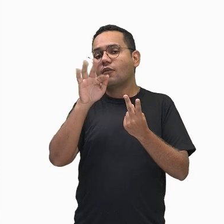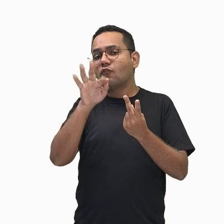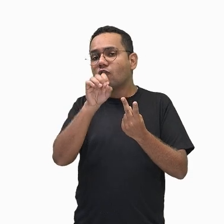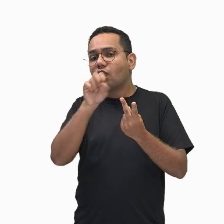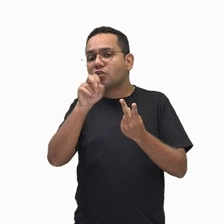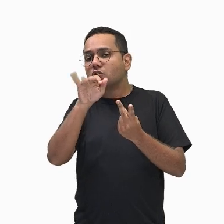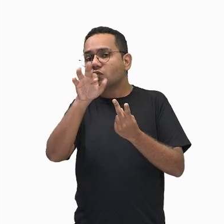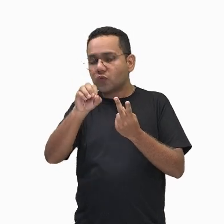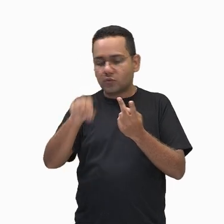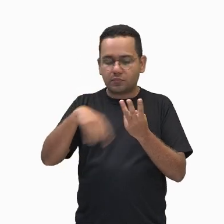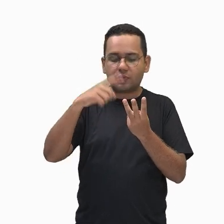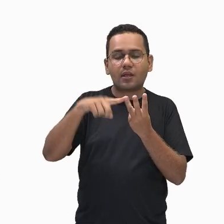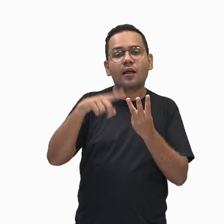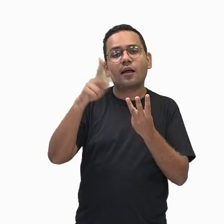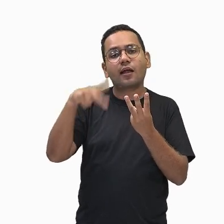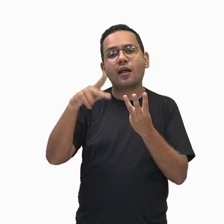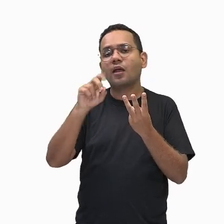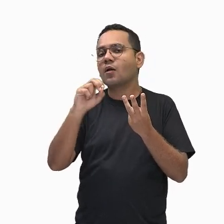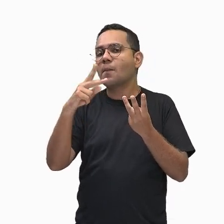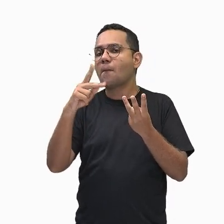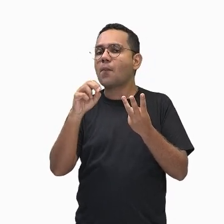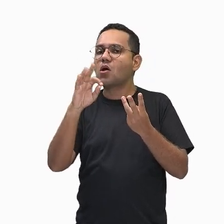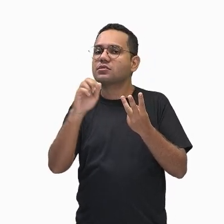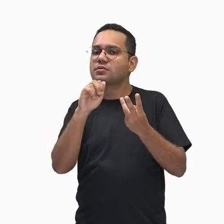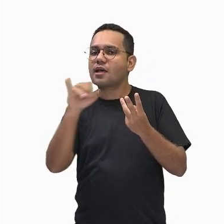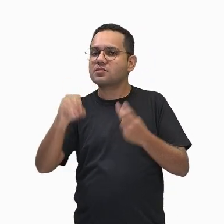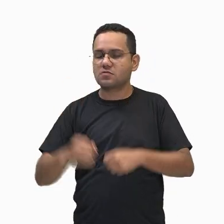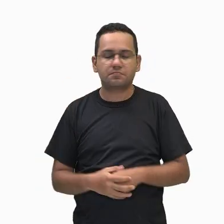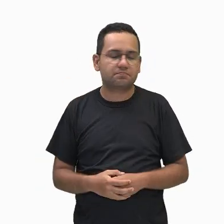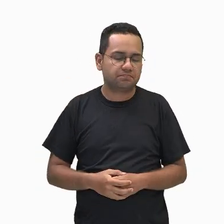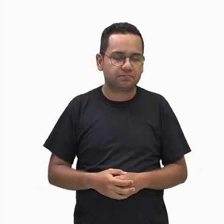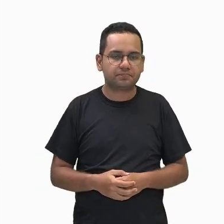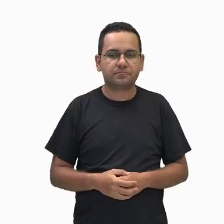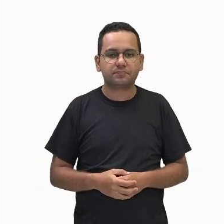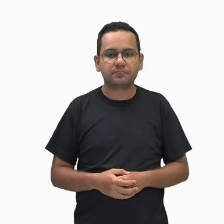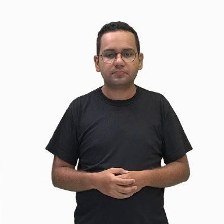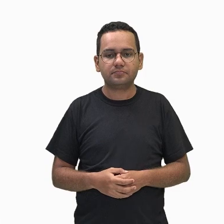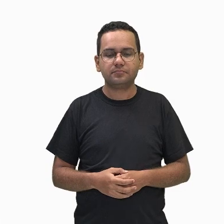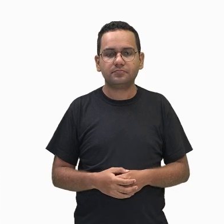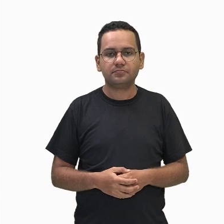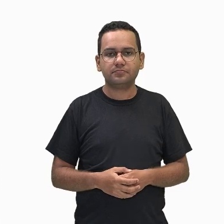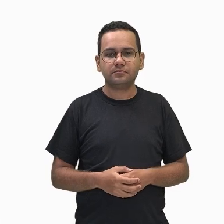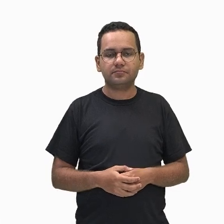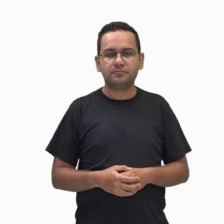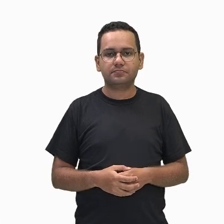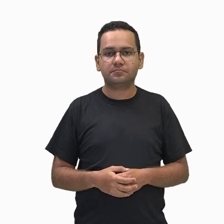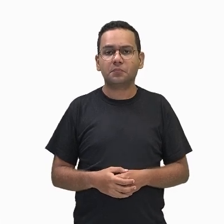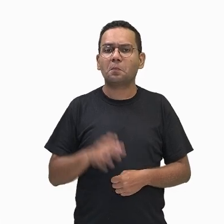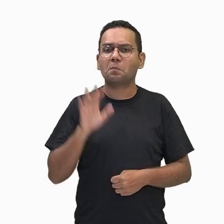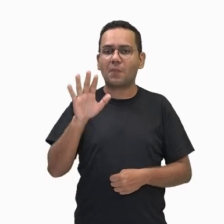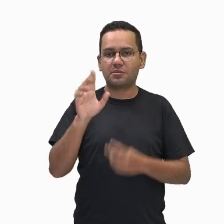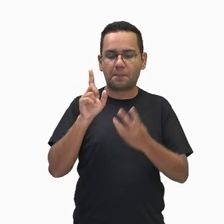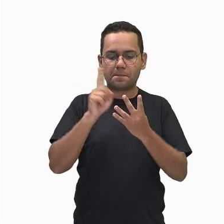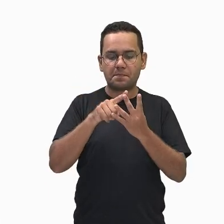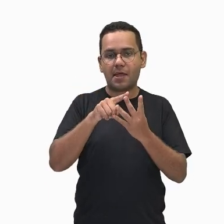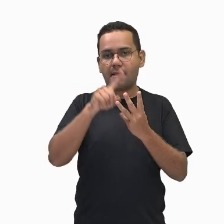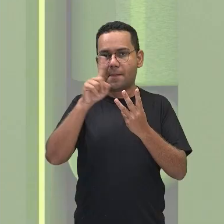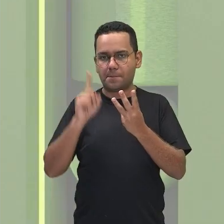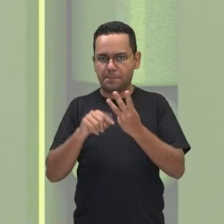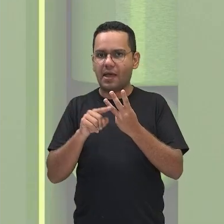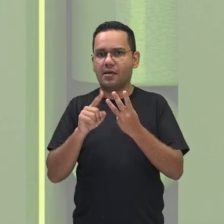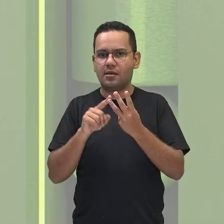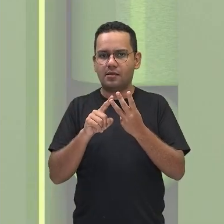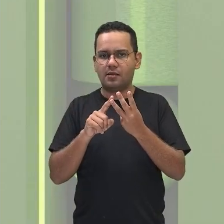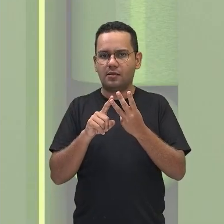o K é do potássio. Perceba, por exemplo, que o fósforo e o potássio, eles não iniciam, né,